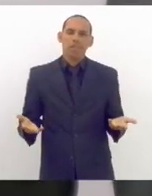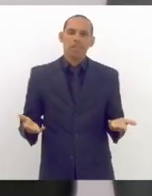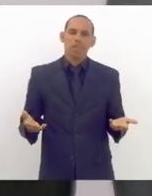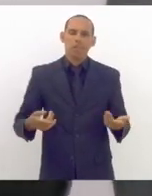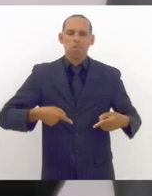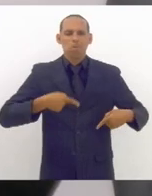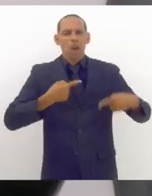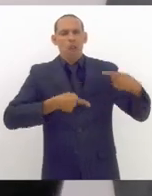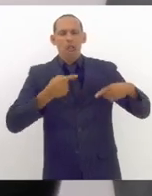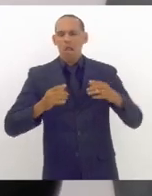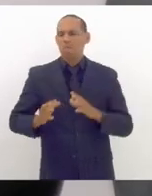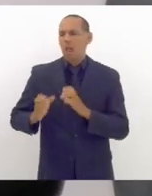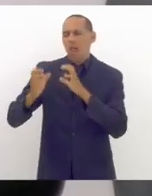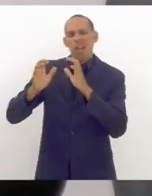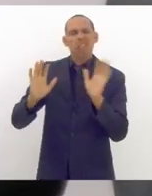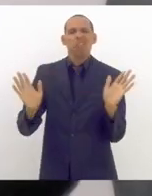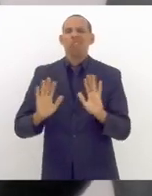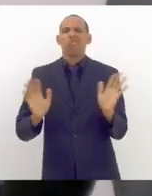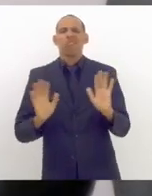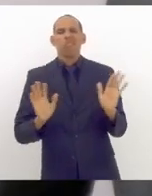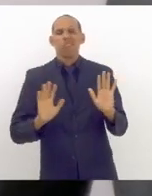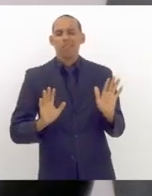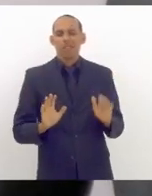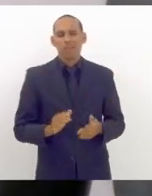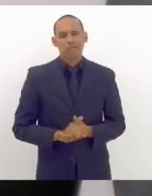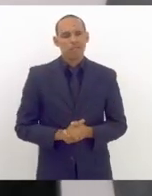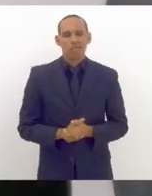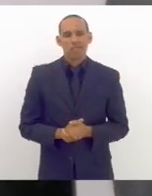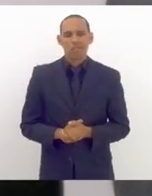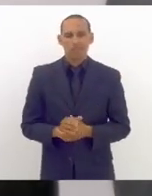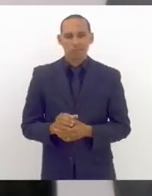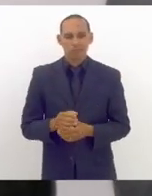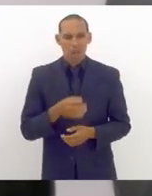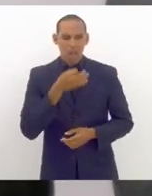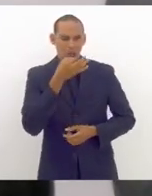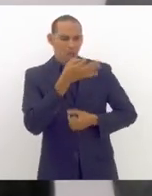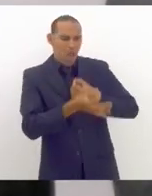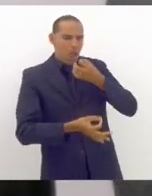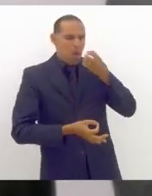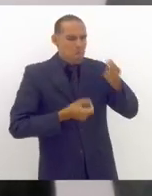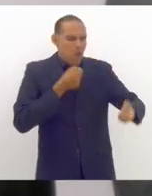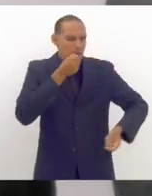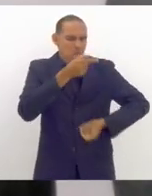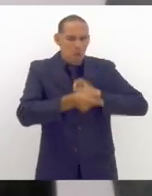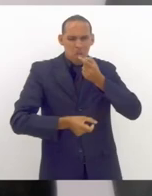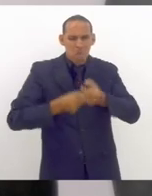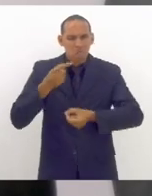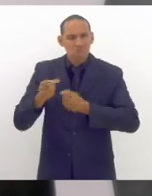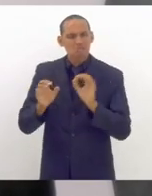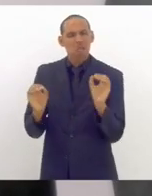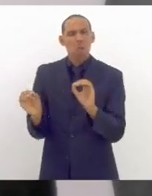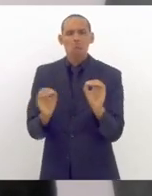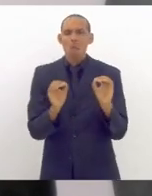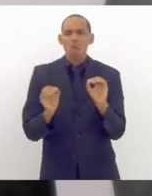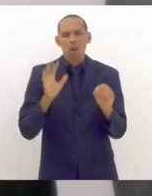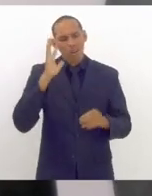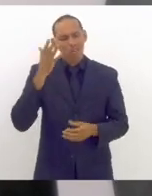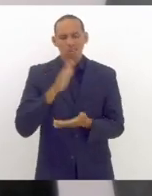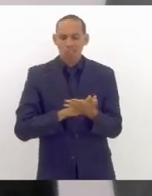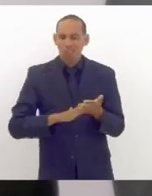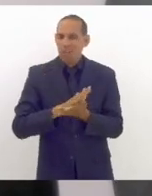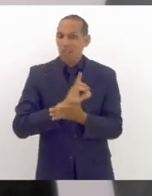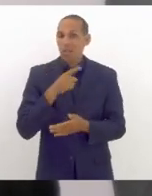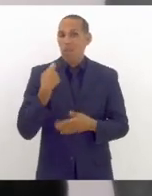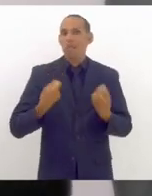brigando não é discutindo não é se ofendendo que a gente vai resolver essa questão a gente precisa na verdade